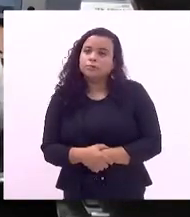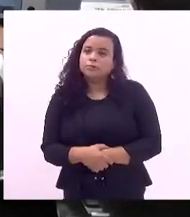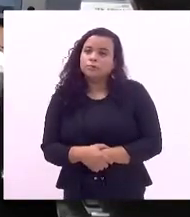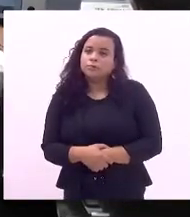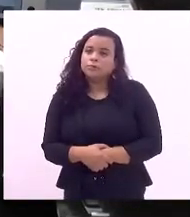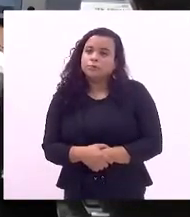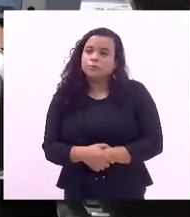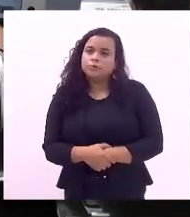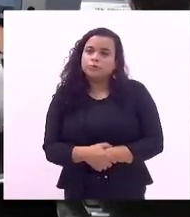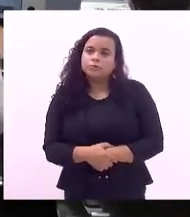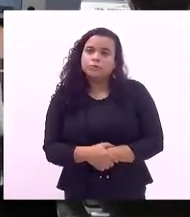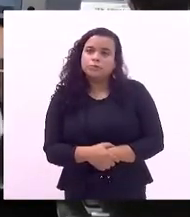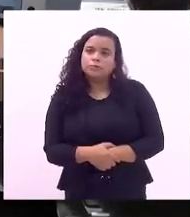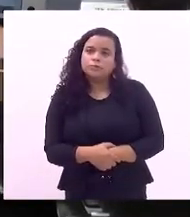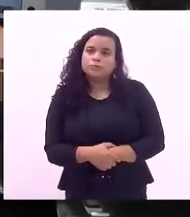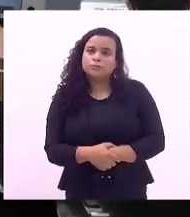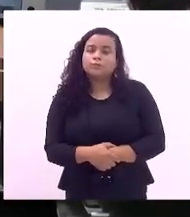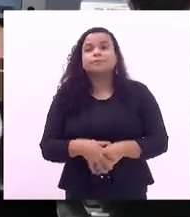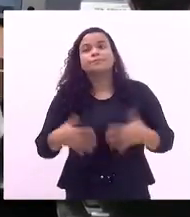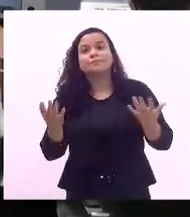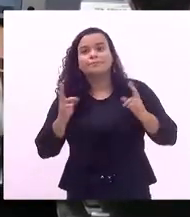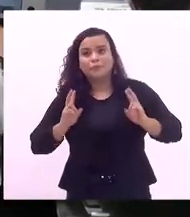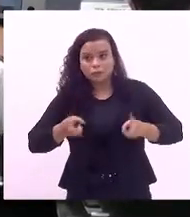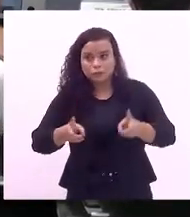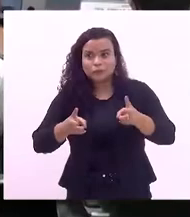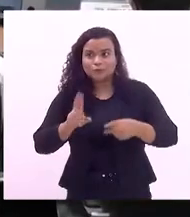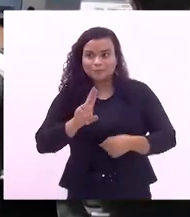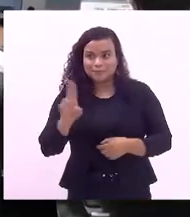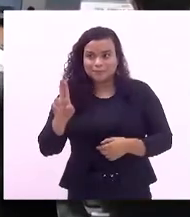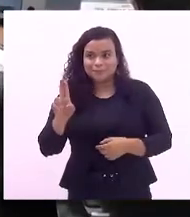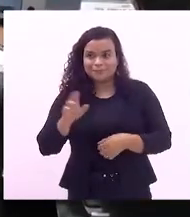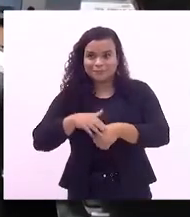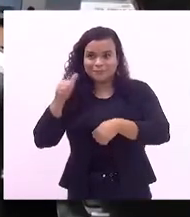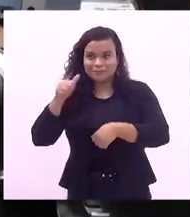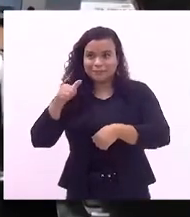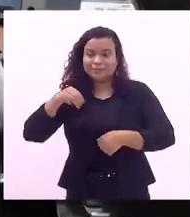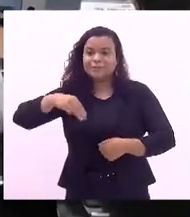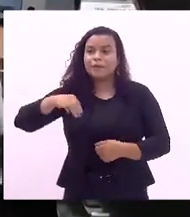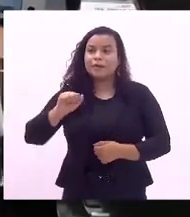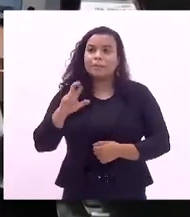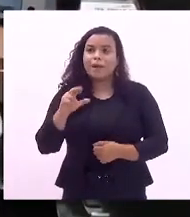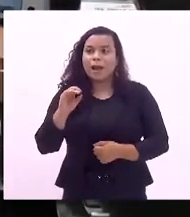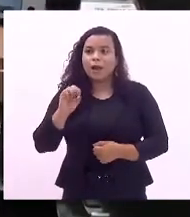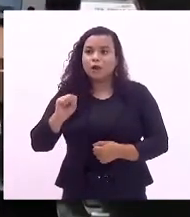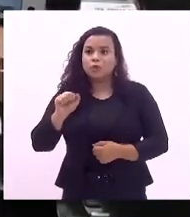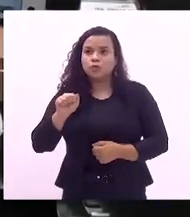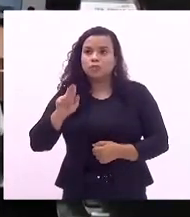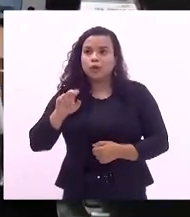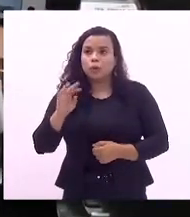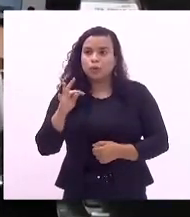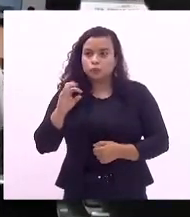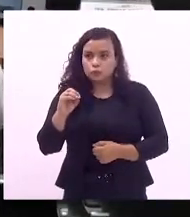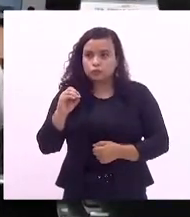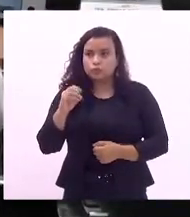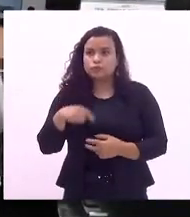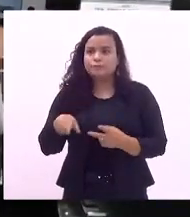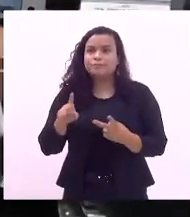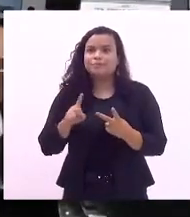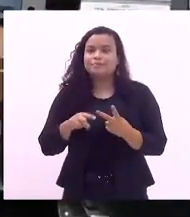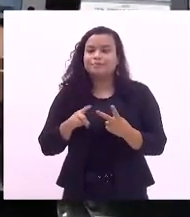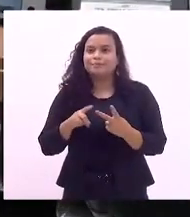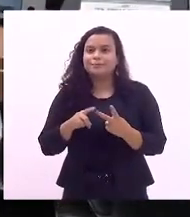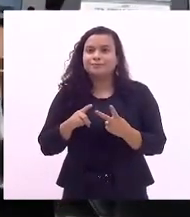tá dando continuidade Marcus Augusto do Nascimento Júnior